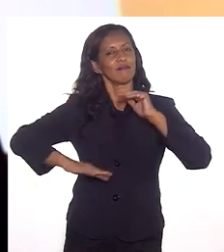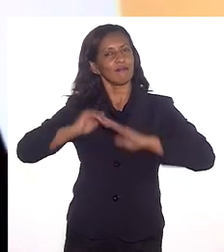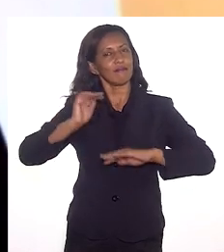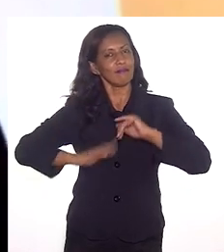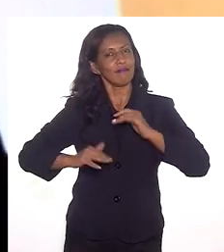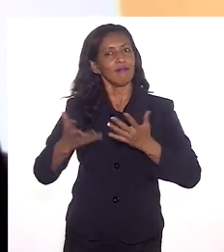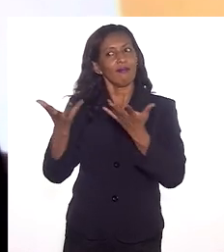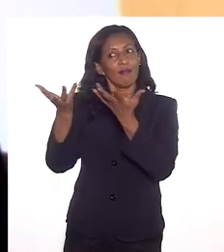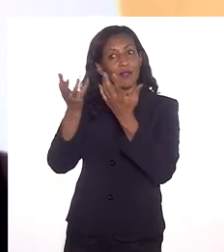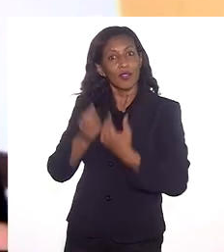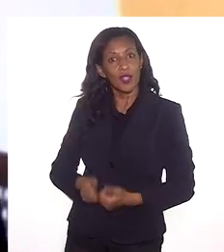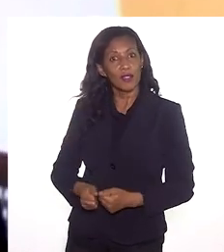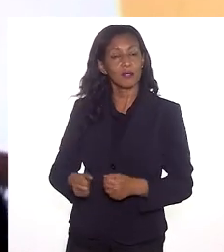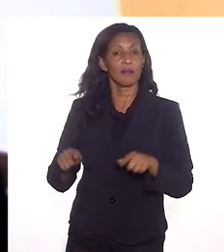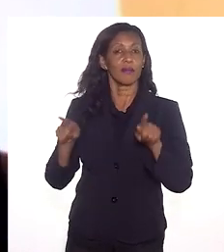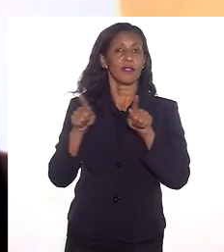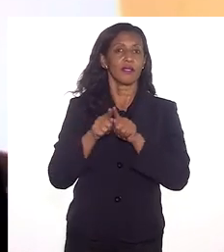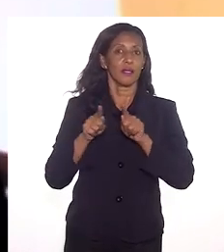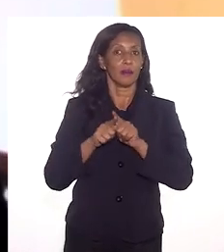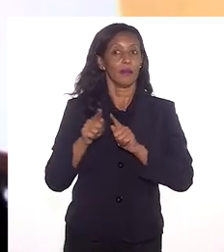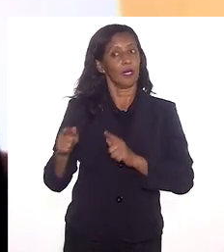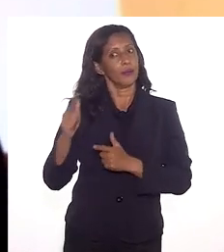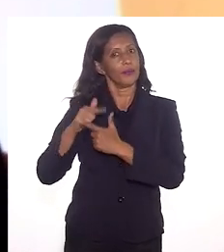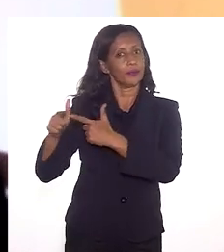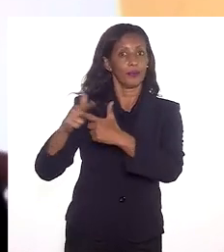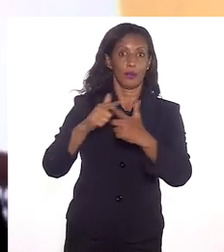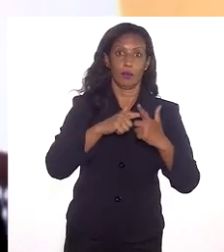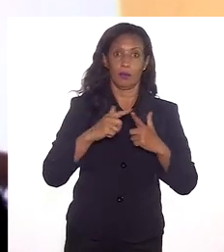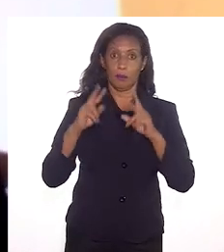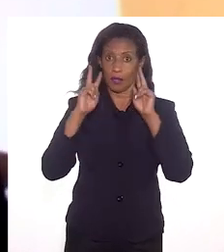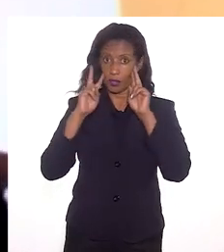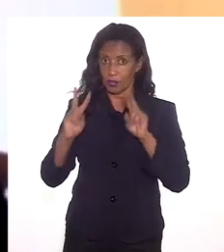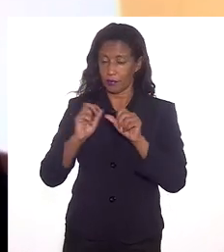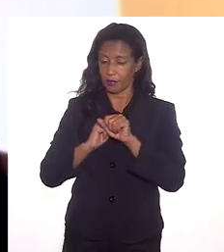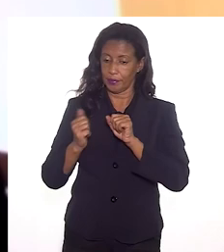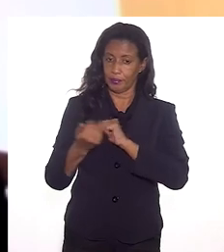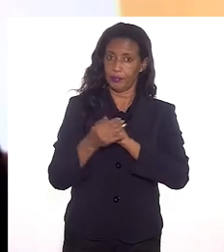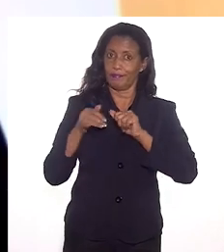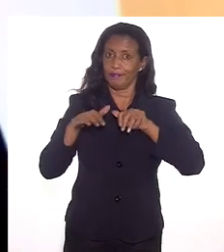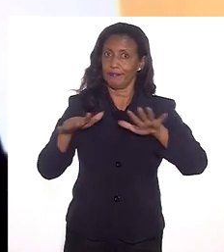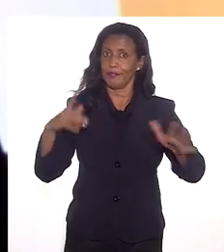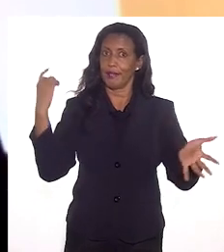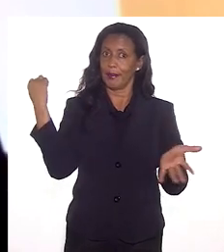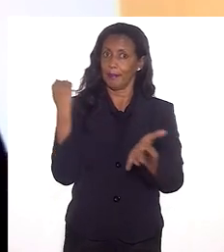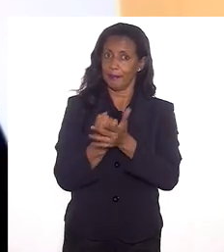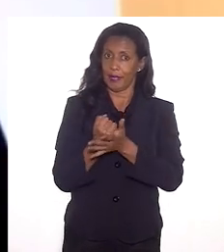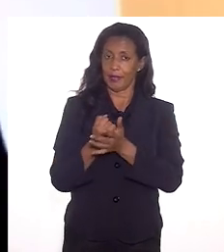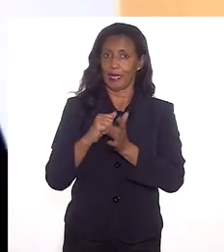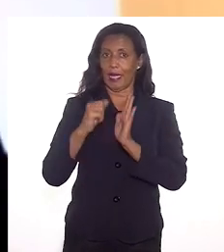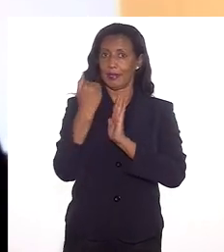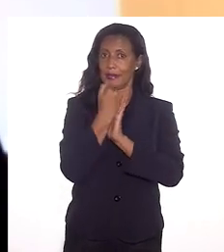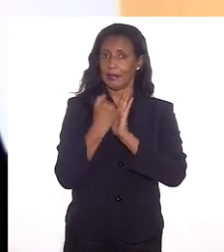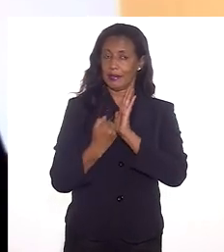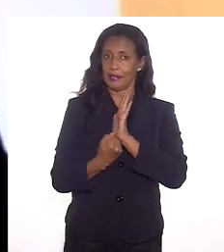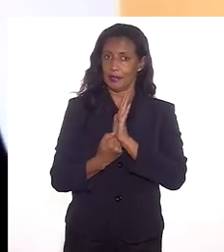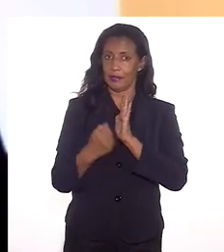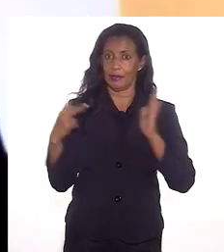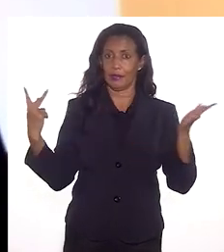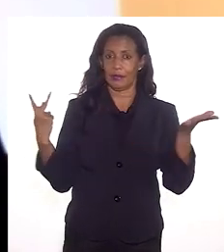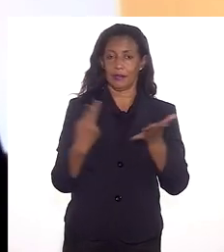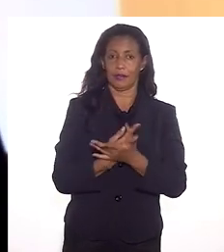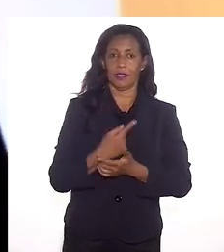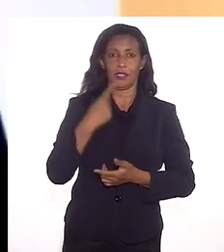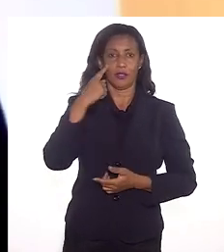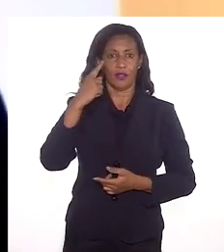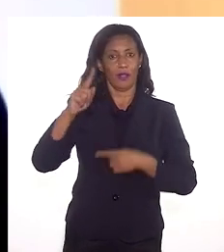falar sobre essa capacidade de receber ainda a numa situação que a gente vê que a poderia vai empatar toda essa agenda